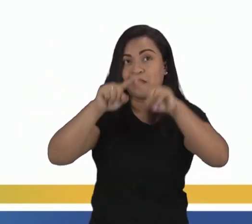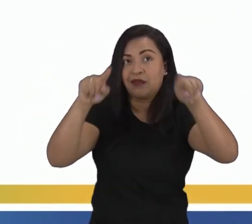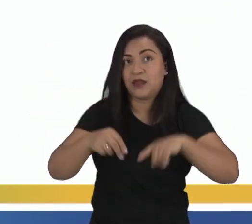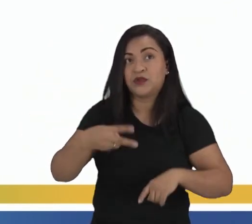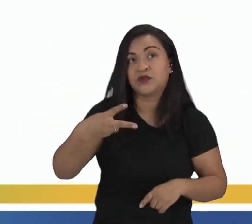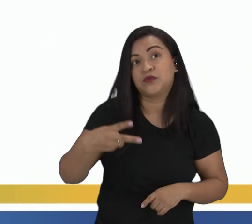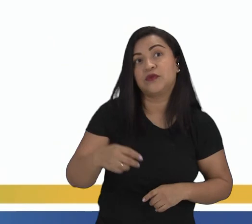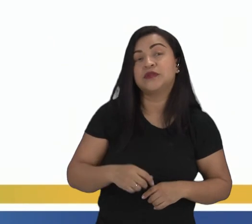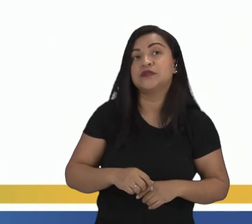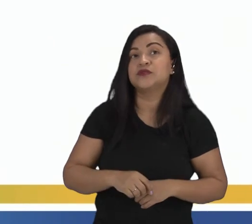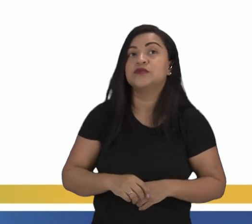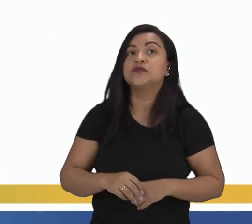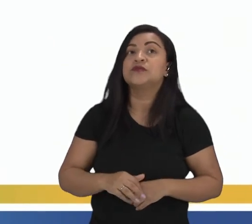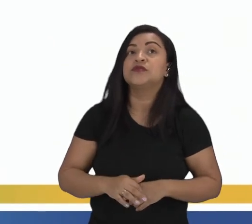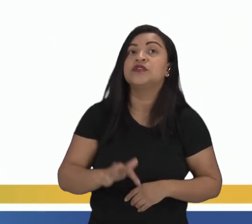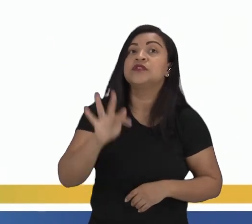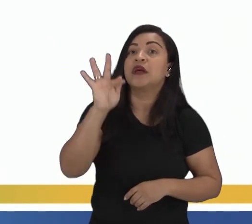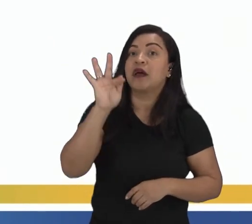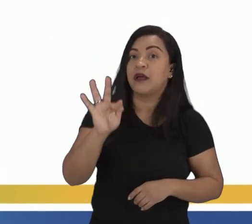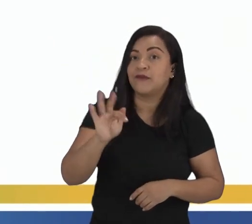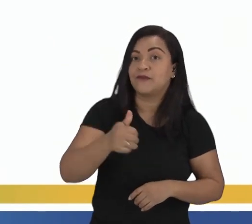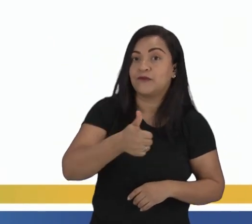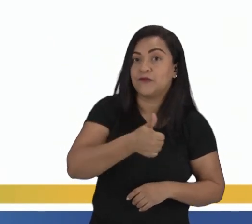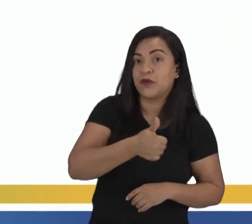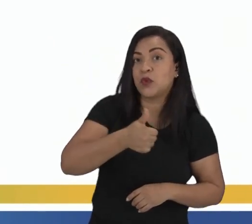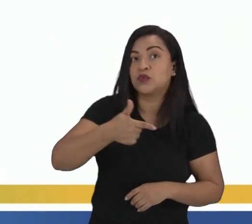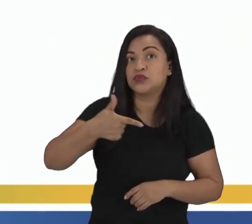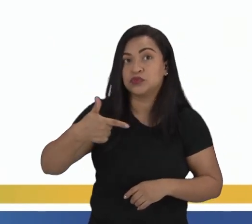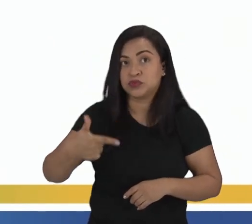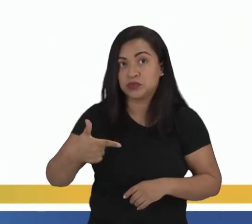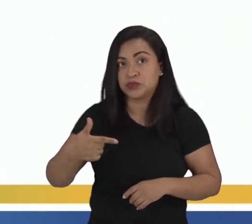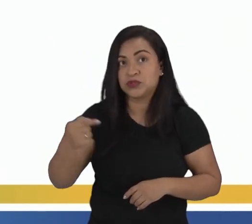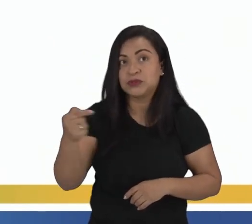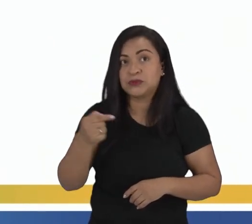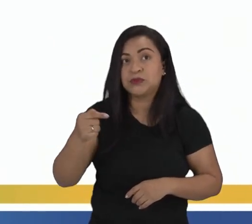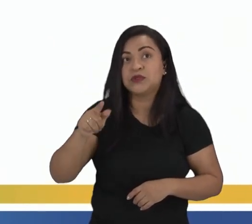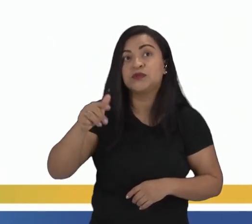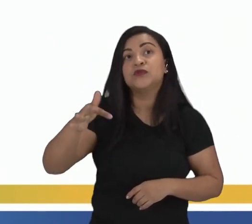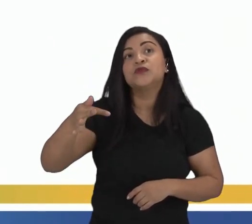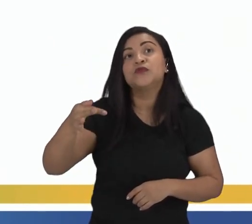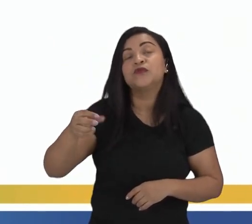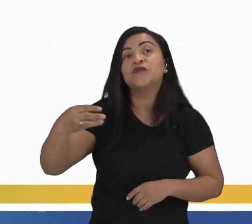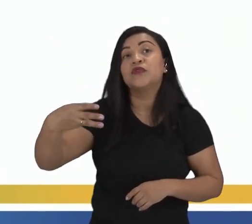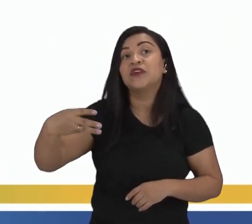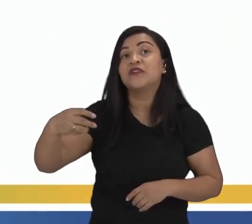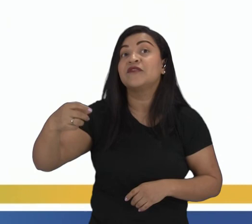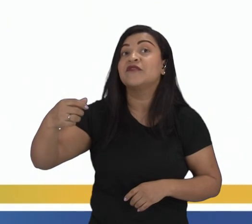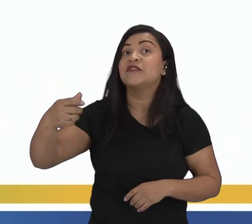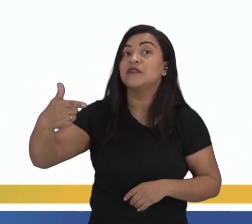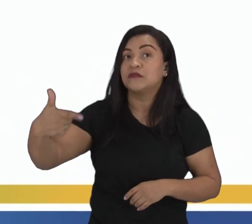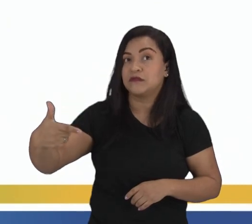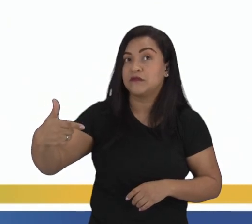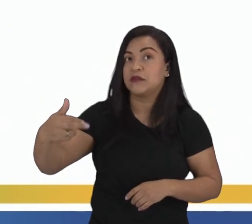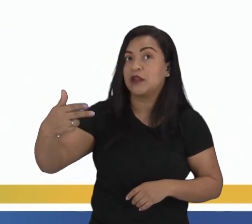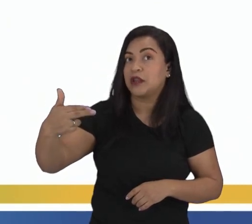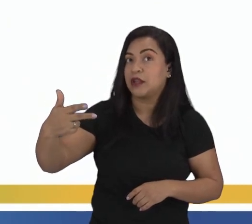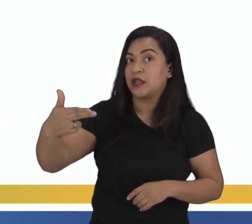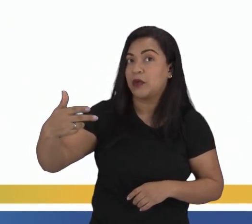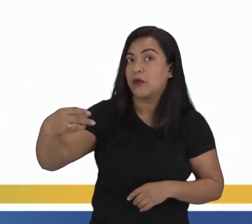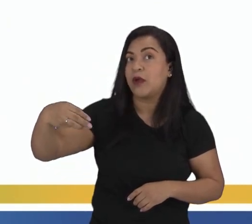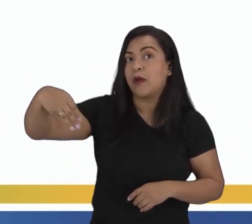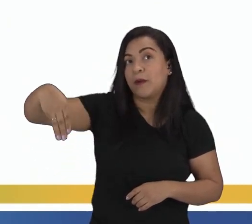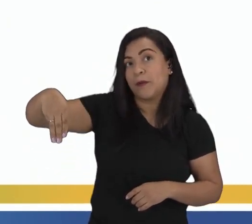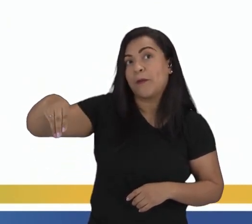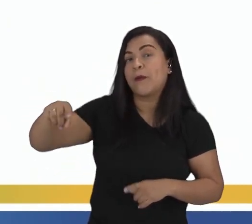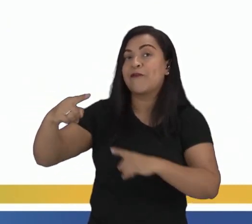2, nós temos o contato com o corpo 1 menos o contato com o corpo 3. Massa do corpo analisado vezes